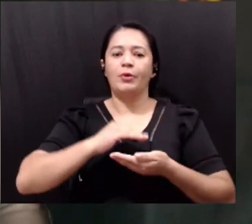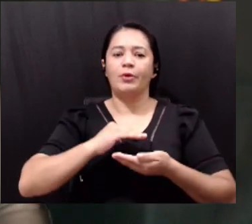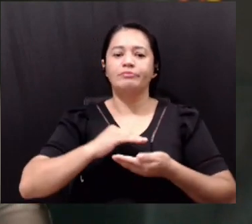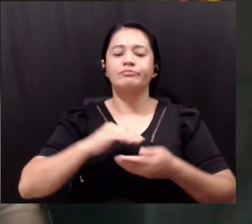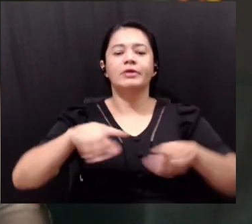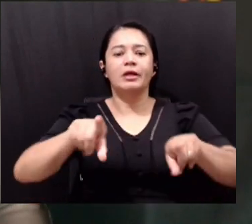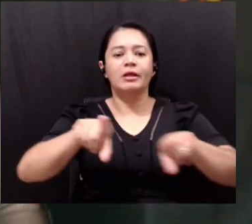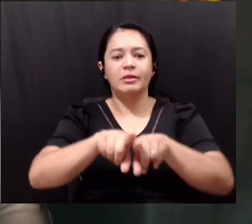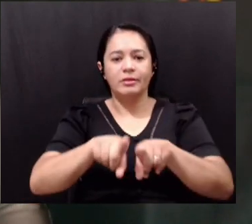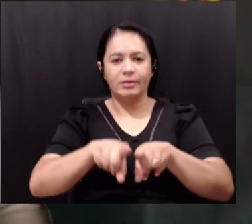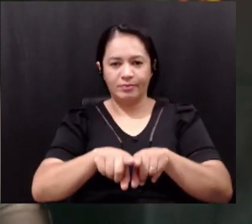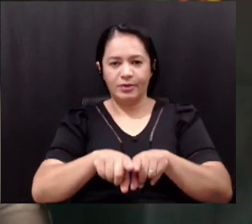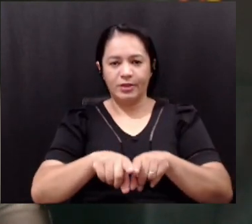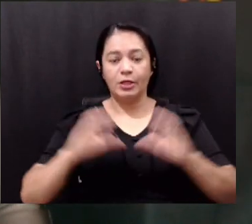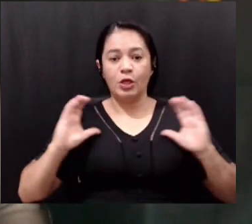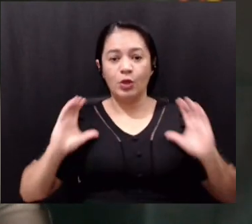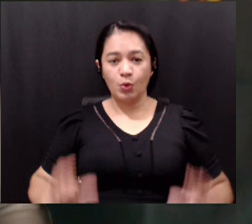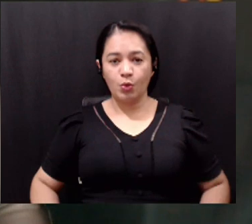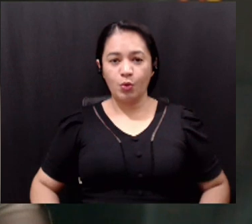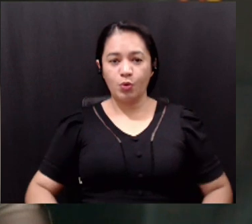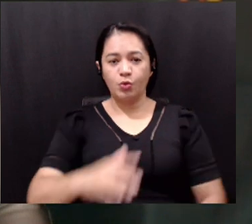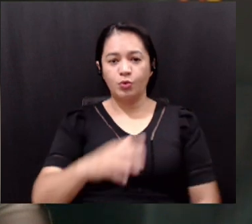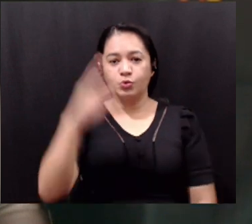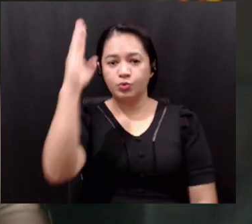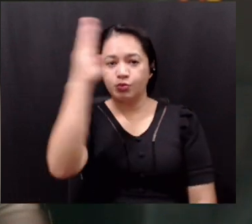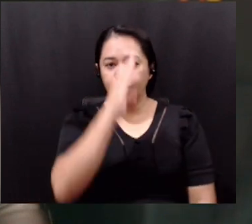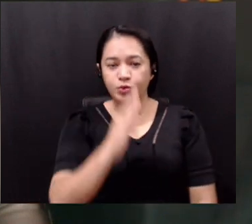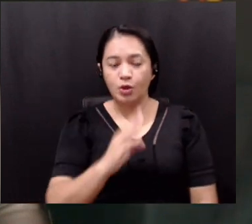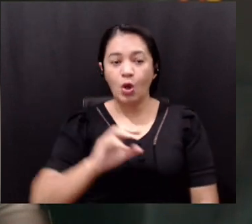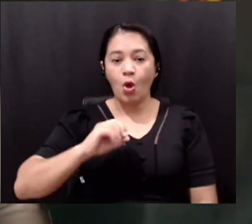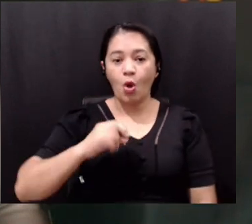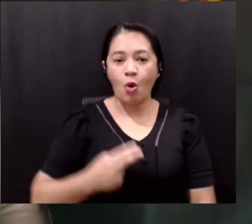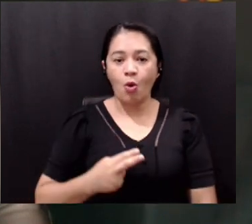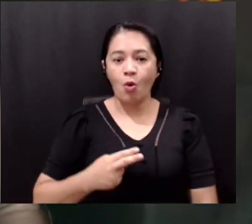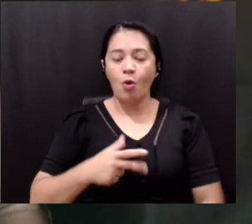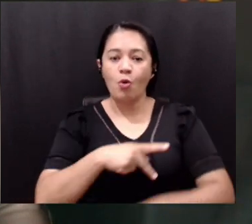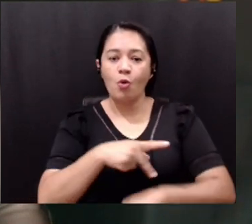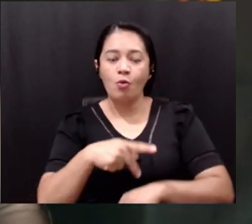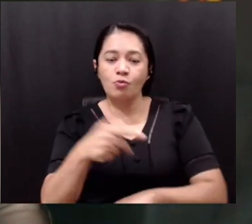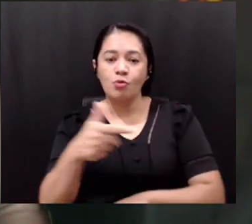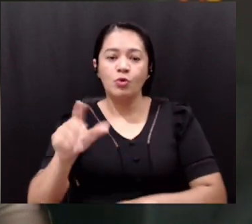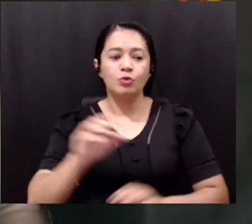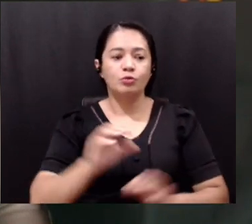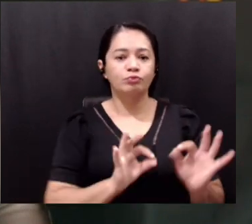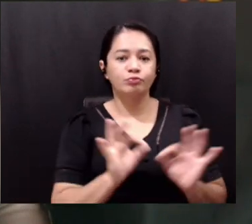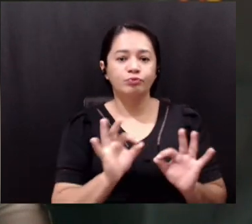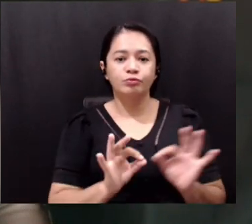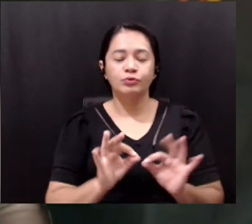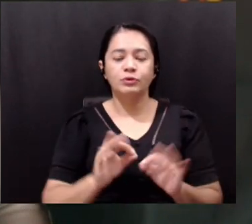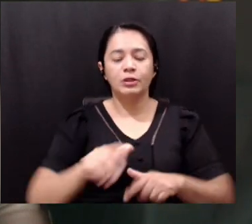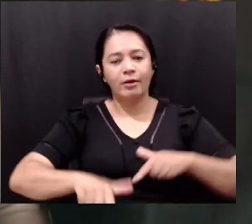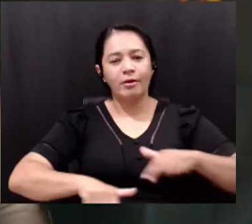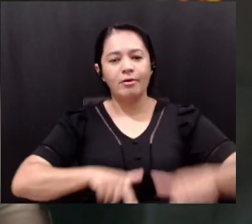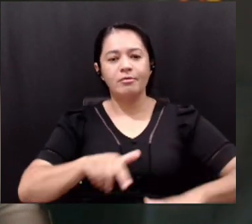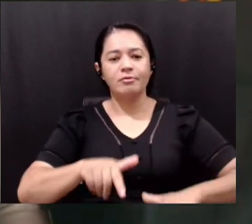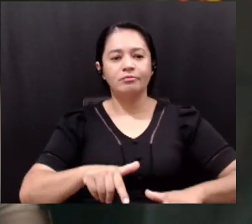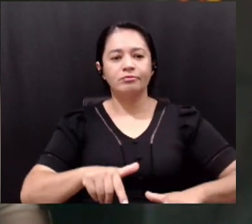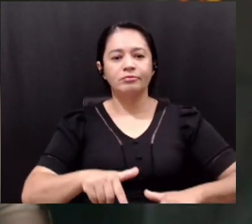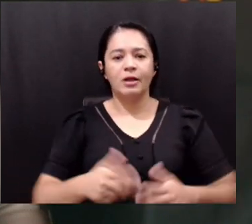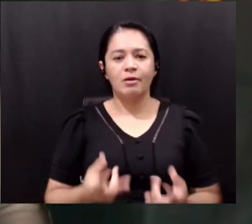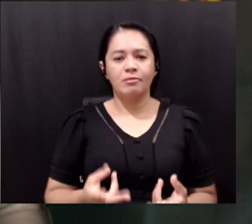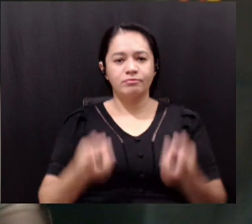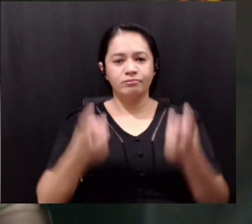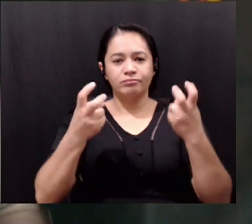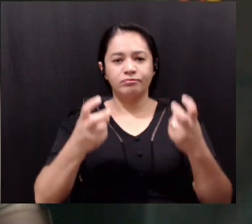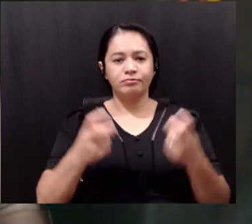cidadãos brasileiros ou estrangeiros e organizações que tenham prestado serviços notáveis ao setor. A